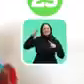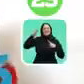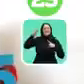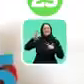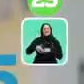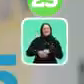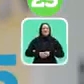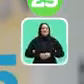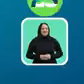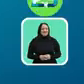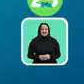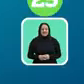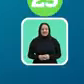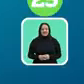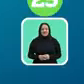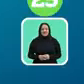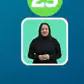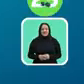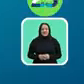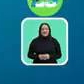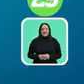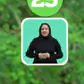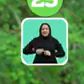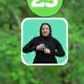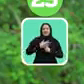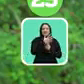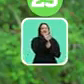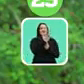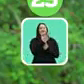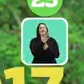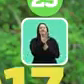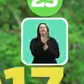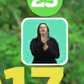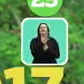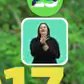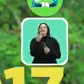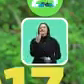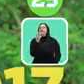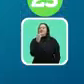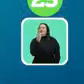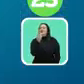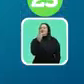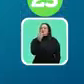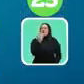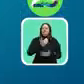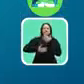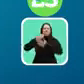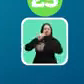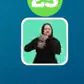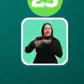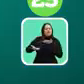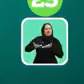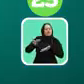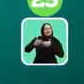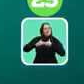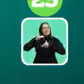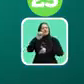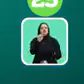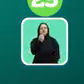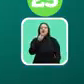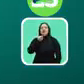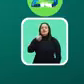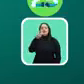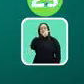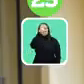Greca 25. A Central de Libras, desde 2017, atendeu mais de 8